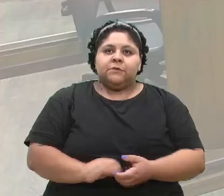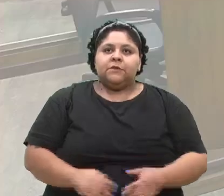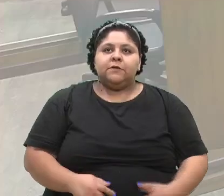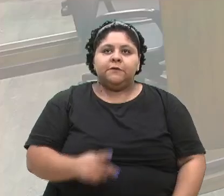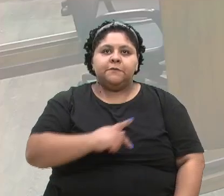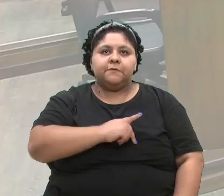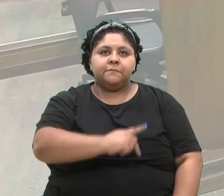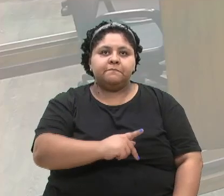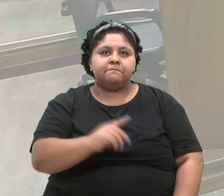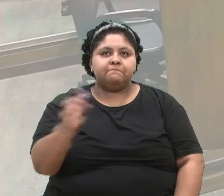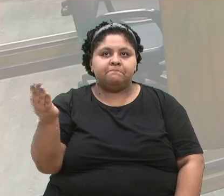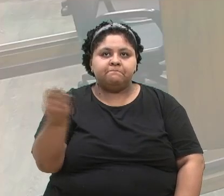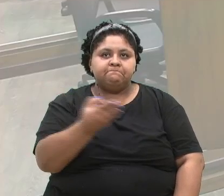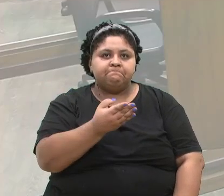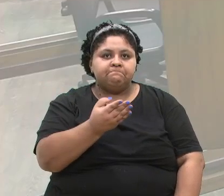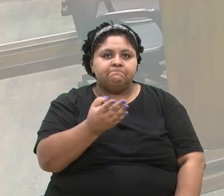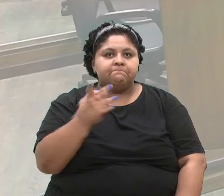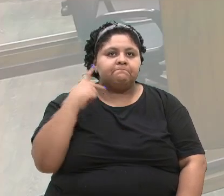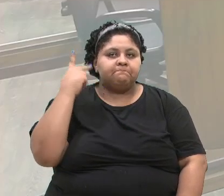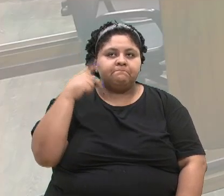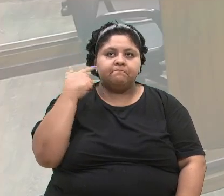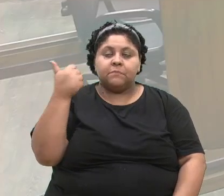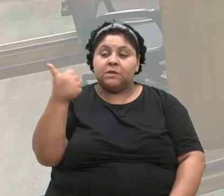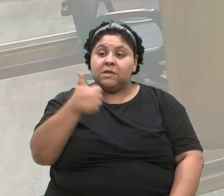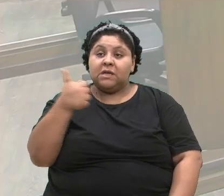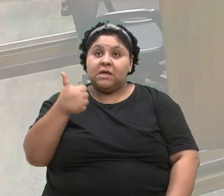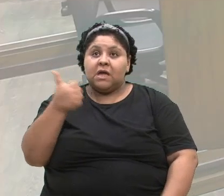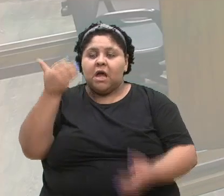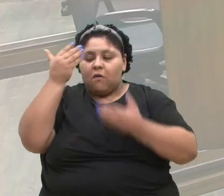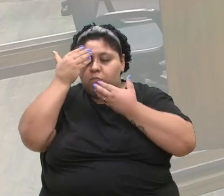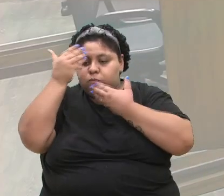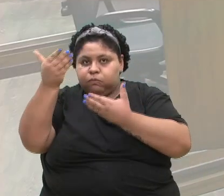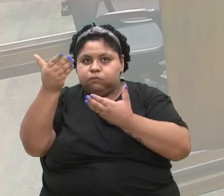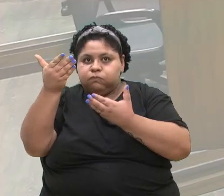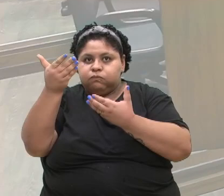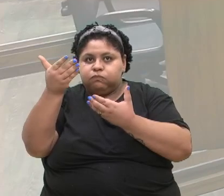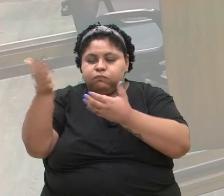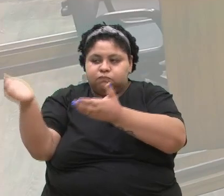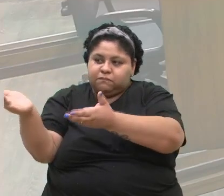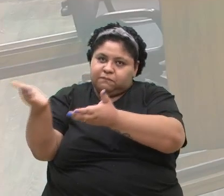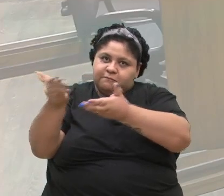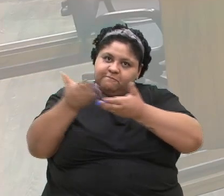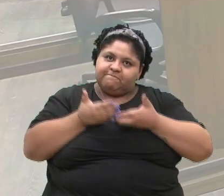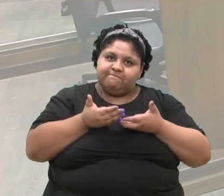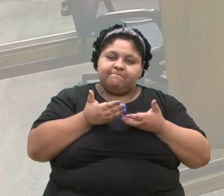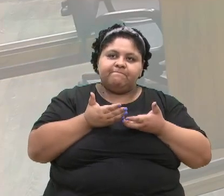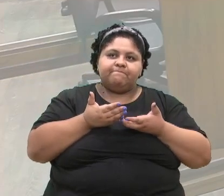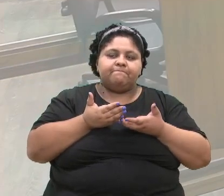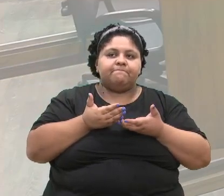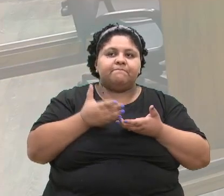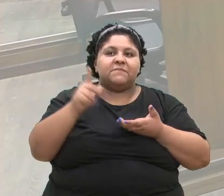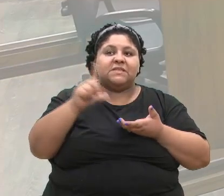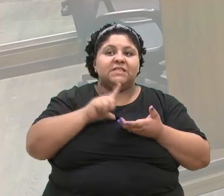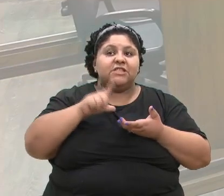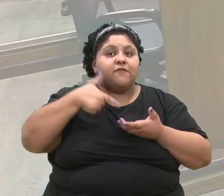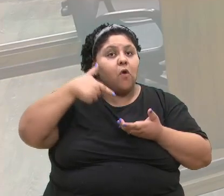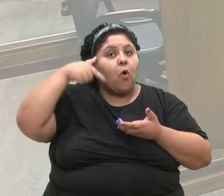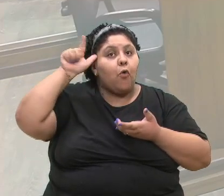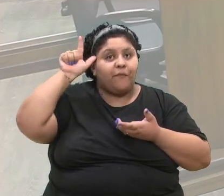Senhora presidente, senhoras e senhores vereadores, primeiramente agradecer a receptividade que tive